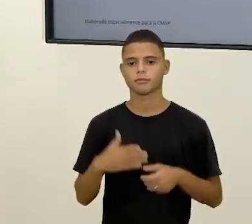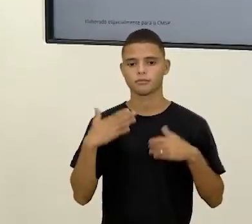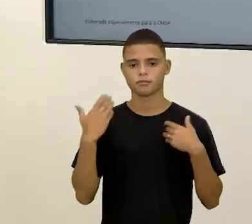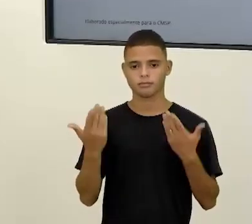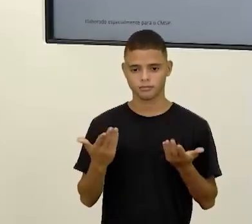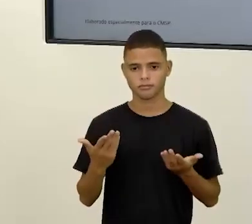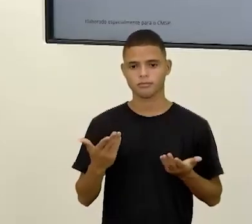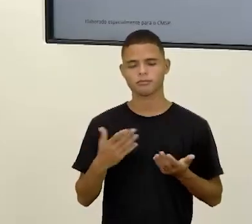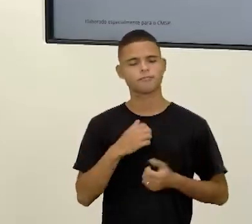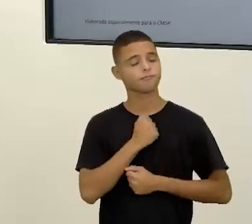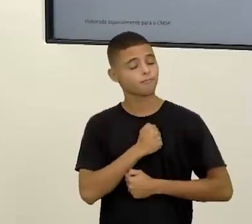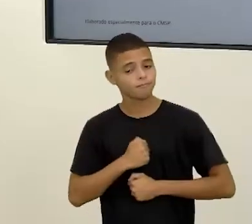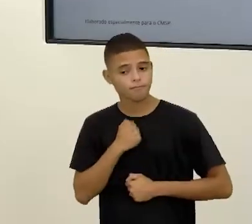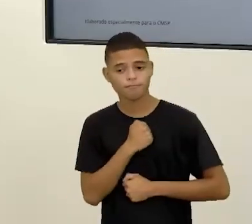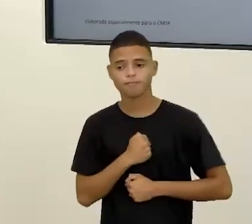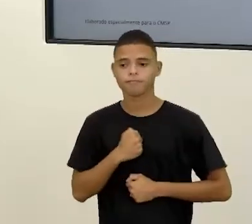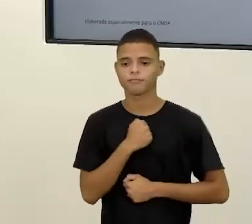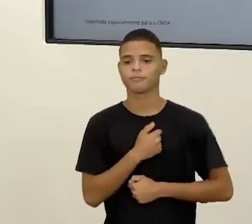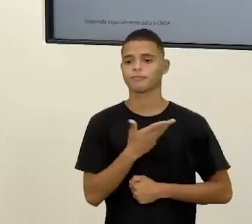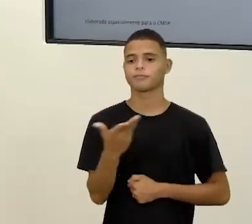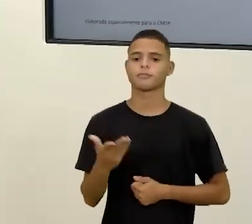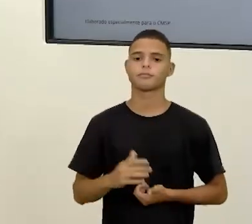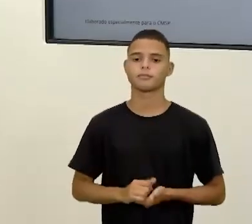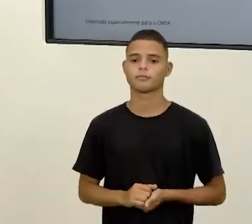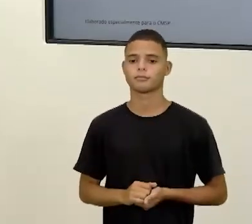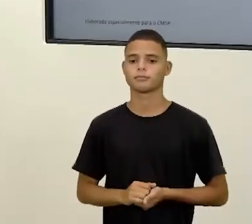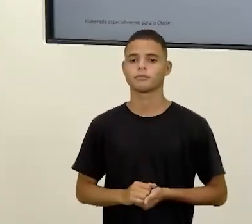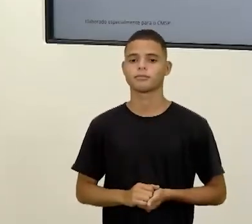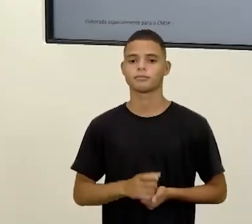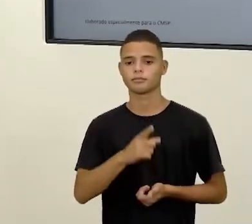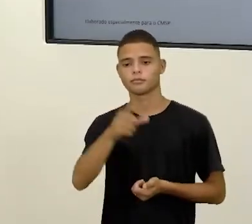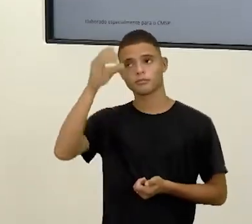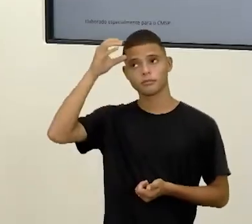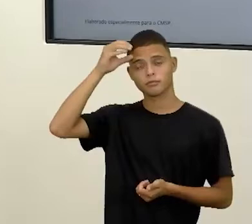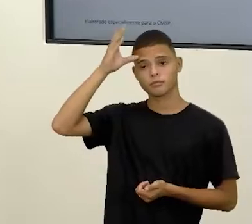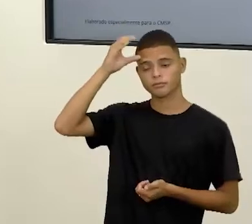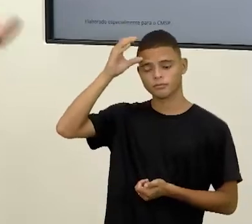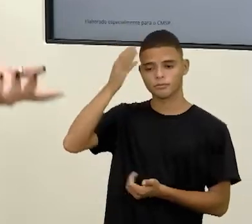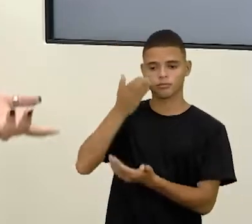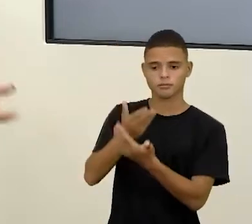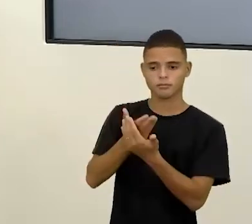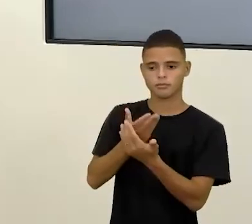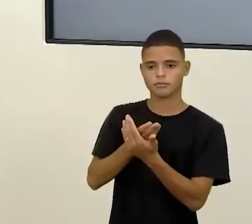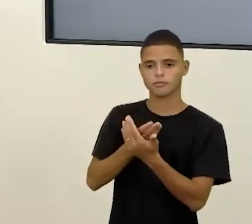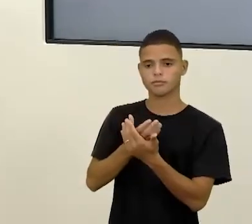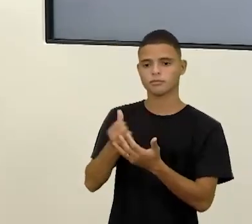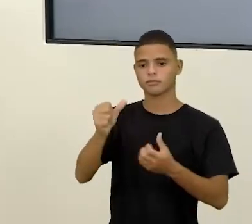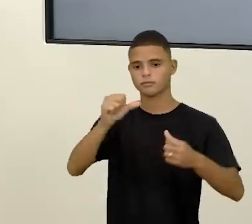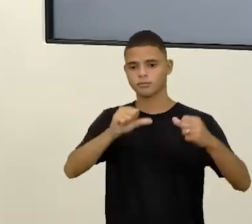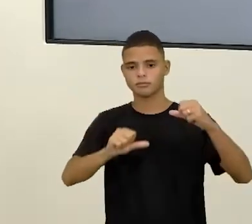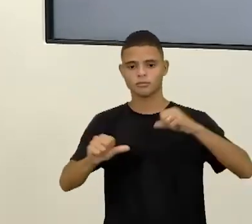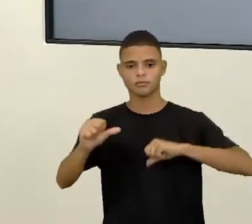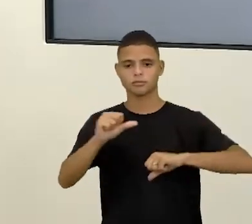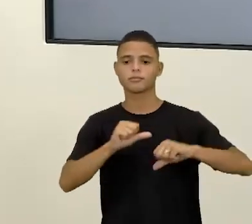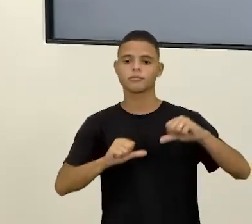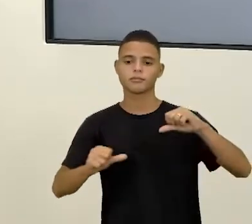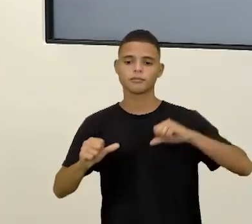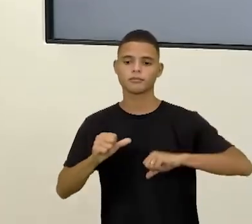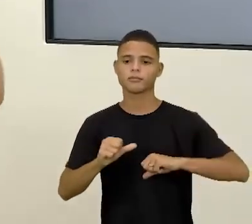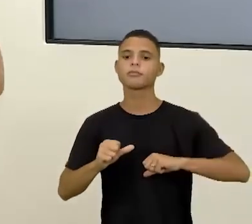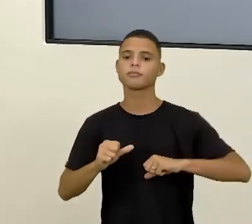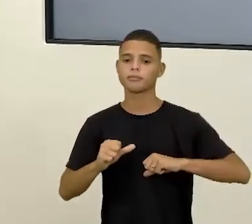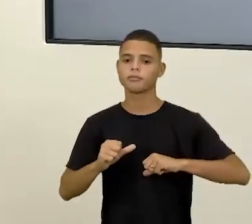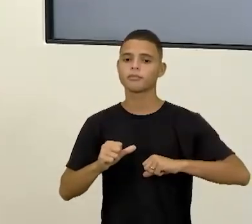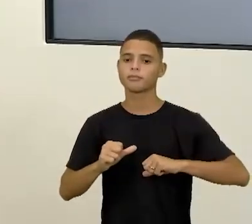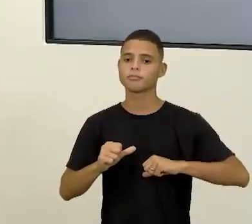morro de saudade deles, mas é aquilo. Estendam seus conhecimentos, né? Como a gente fala em qualquer aula, mas eu acho que química também é uma das que... Isso é